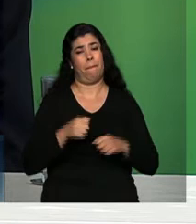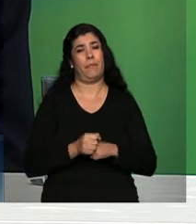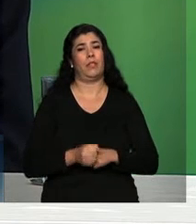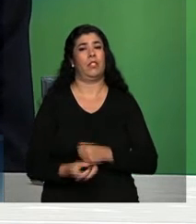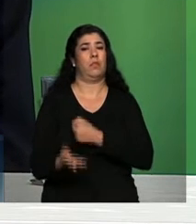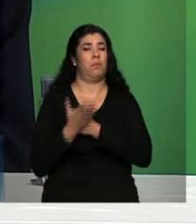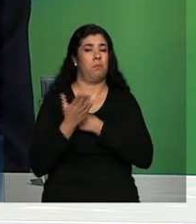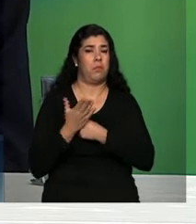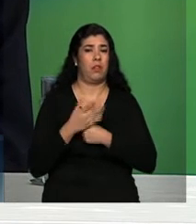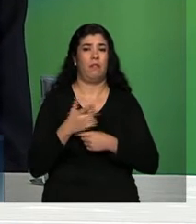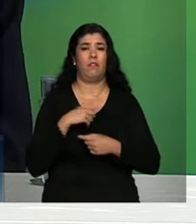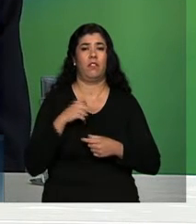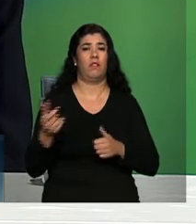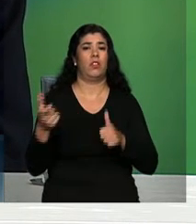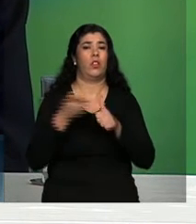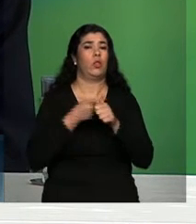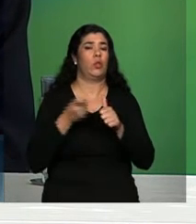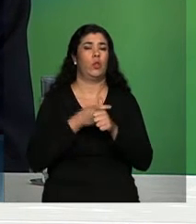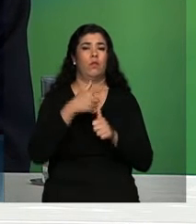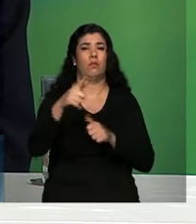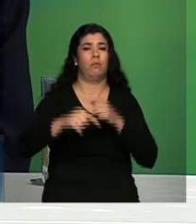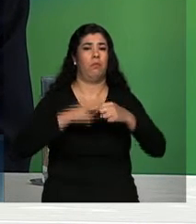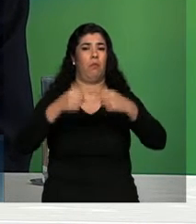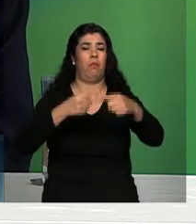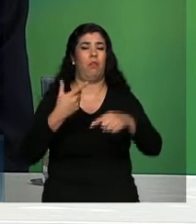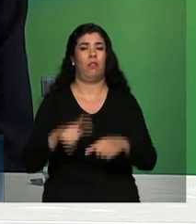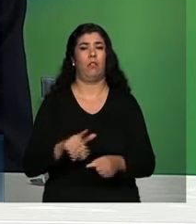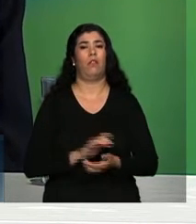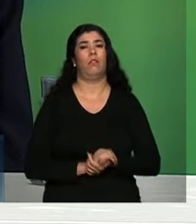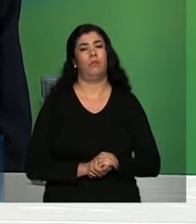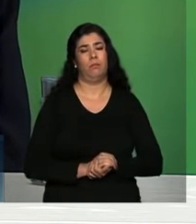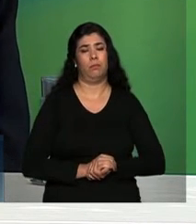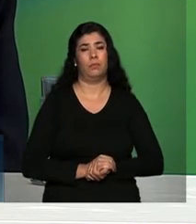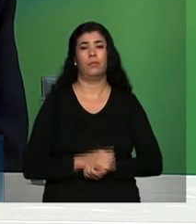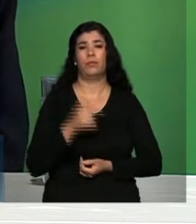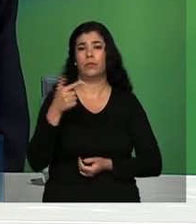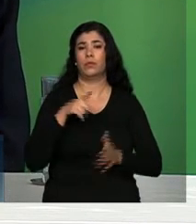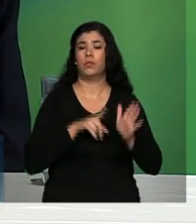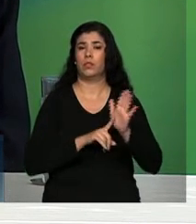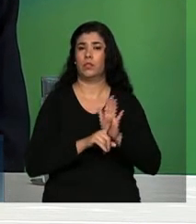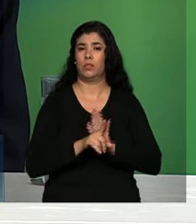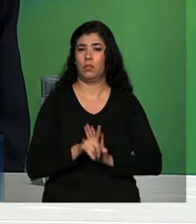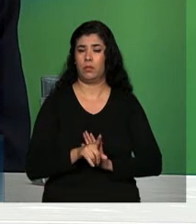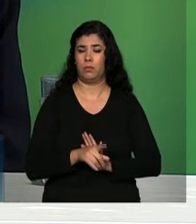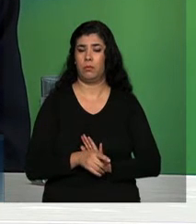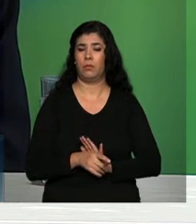débito fiscal, tá? E aí, a segunda pergunta sua é sobre